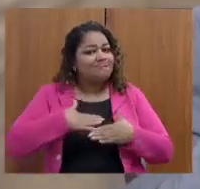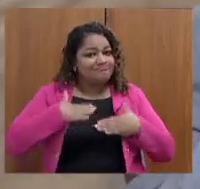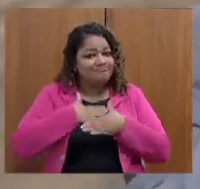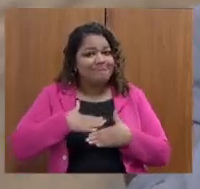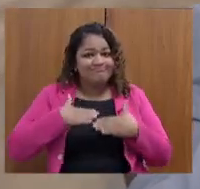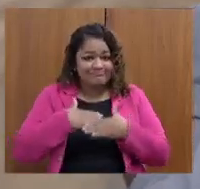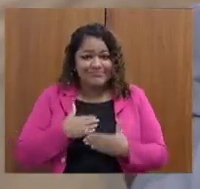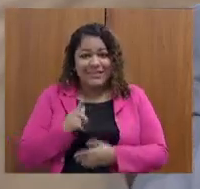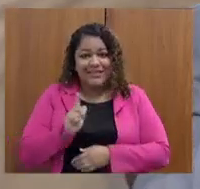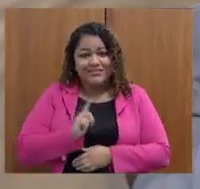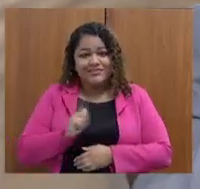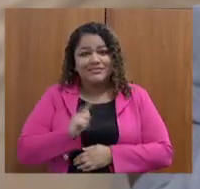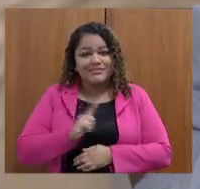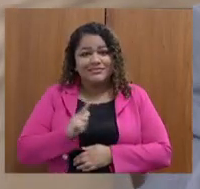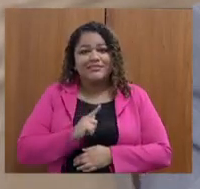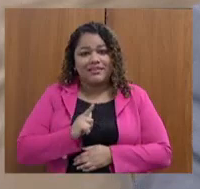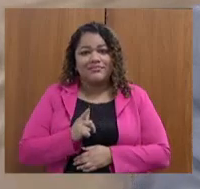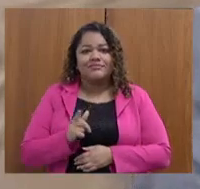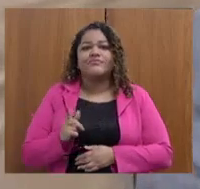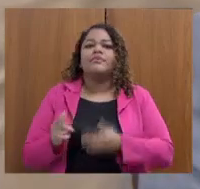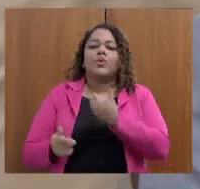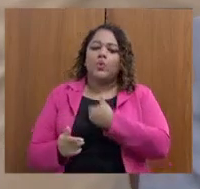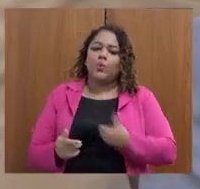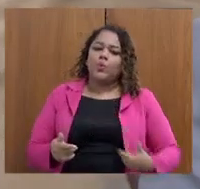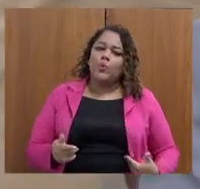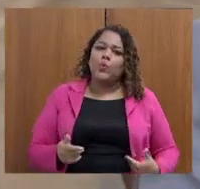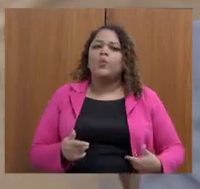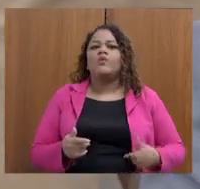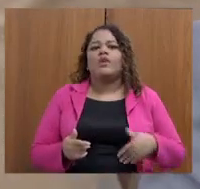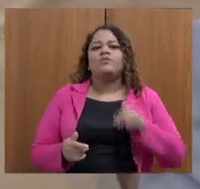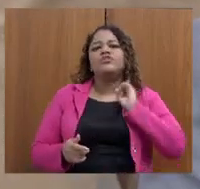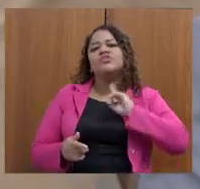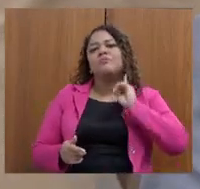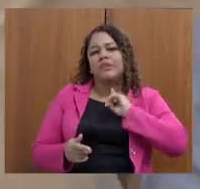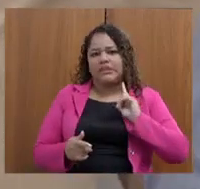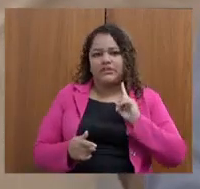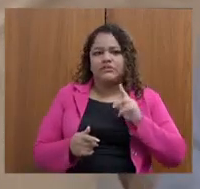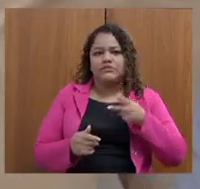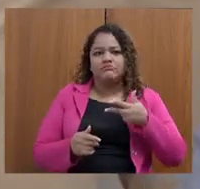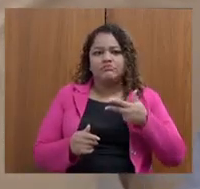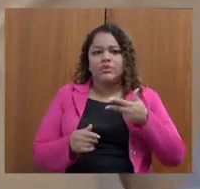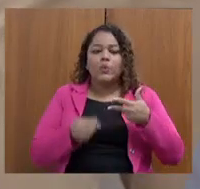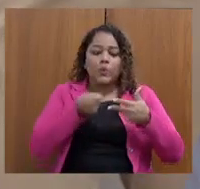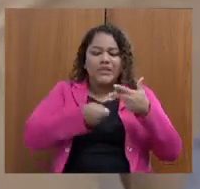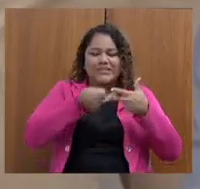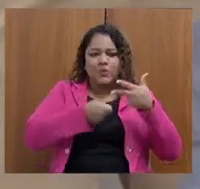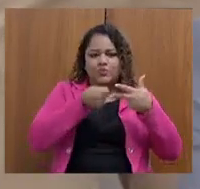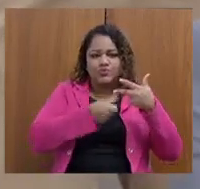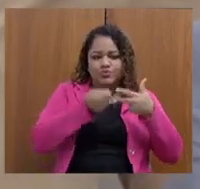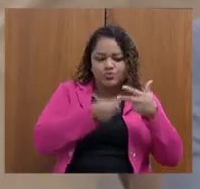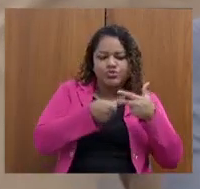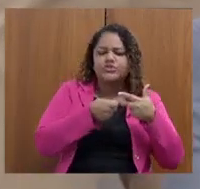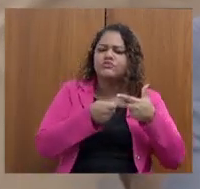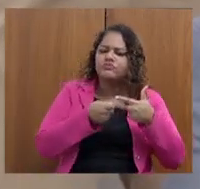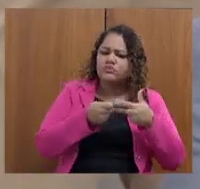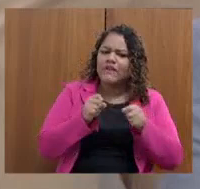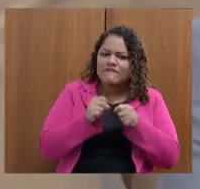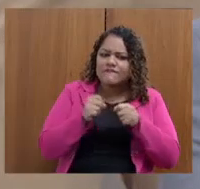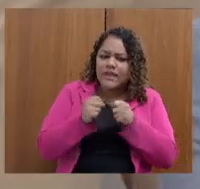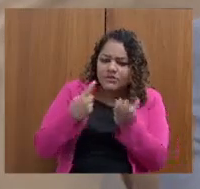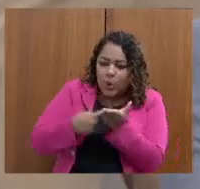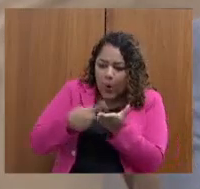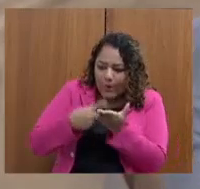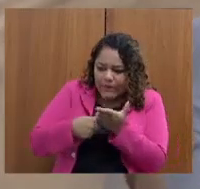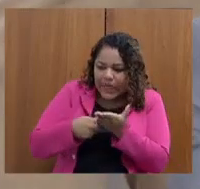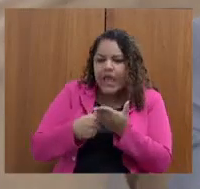a gente né o governo de Minas O Poder Executivo cumpre tudo aquilo que é acertado que é combinado que